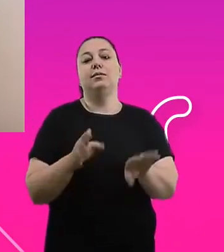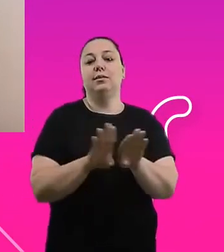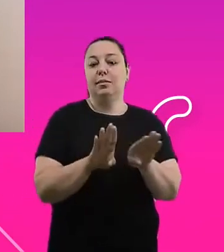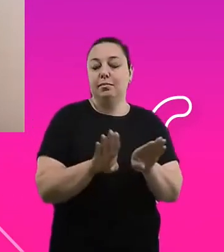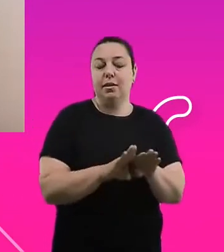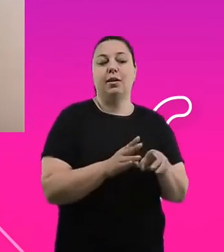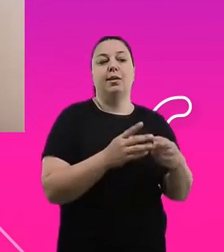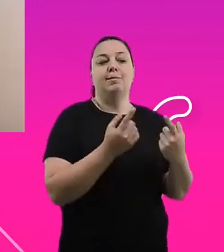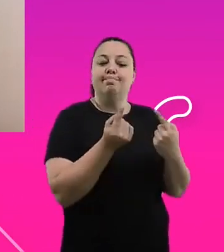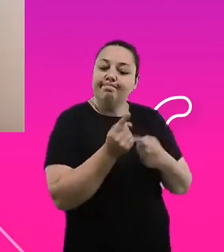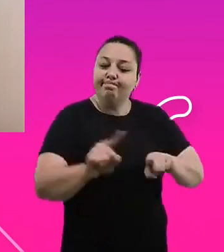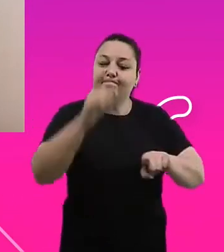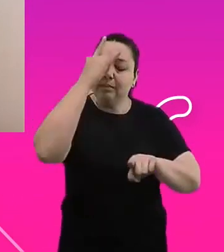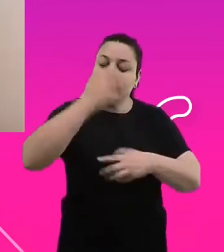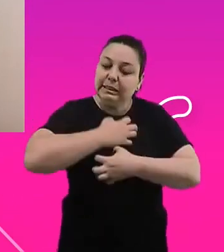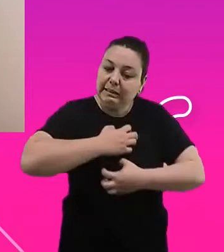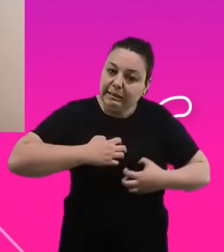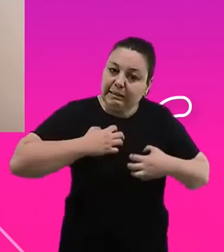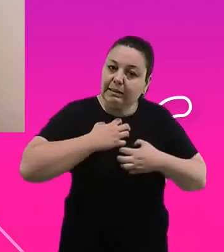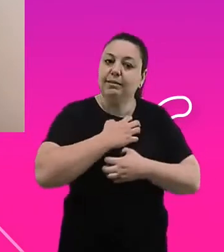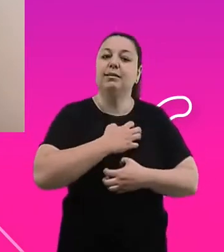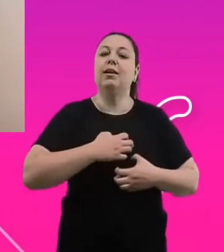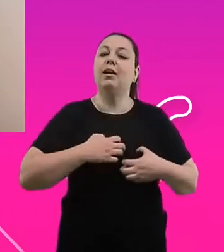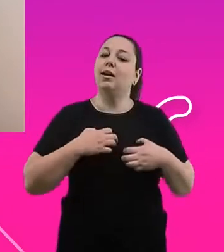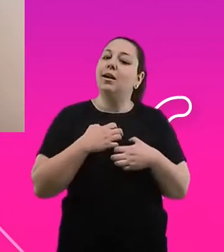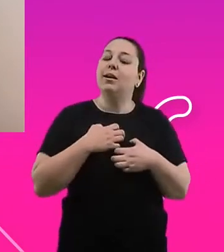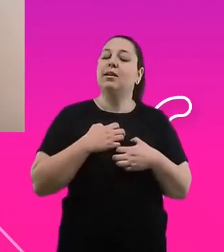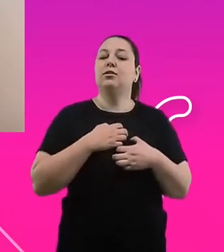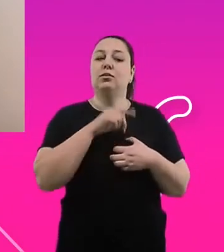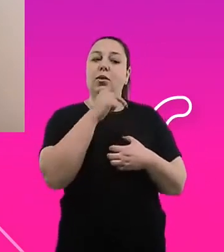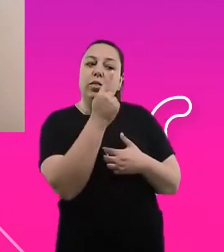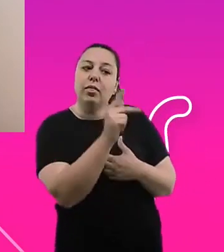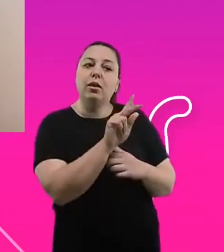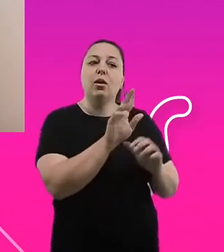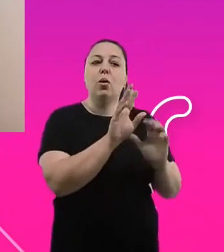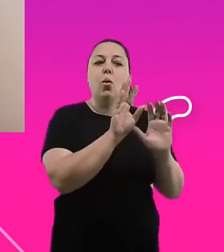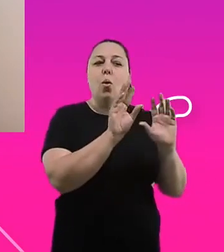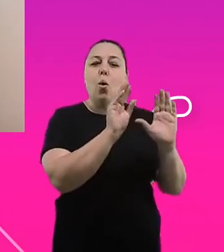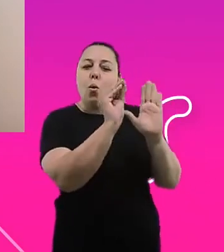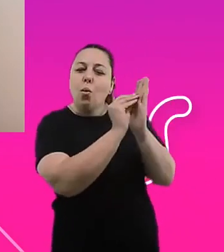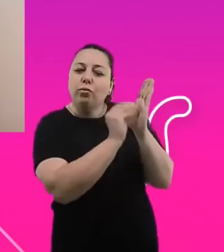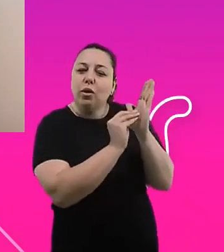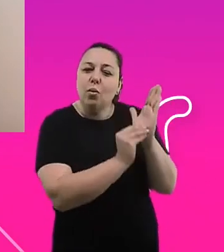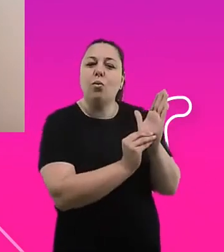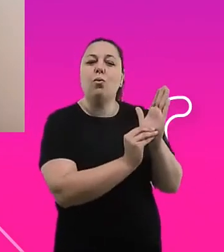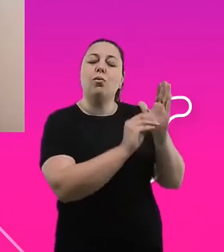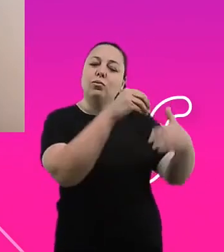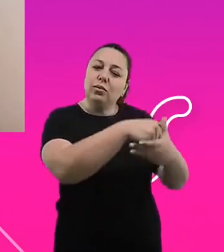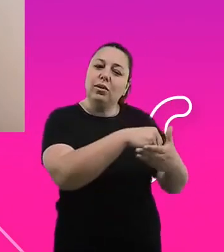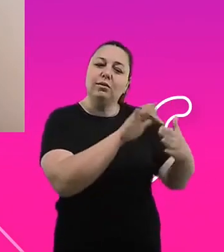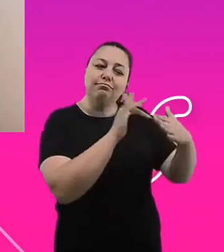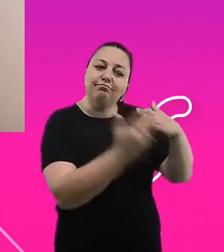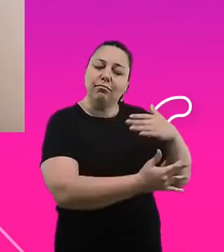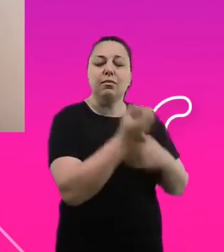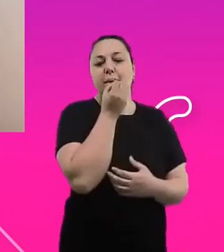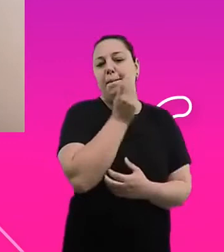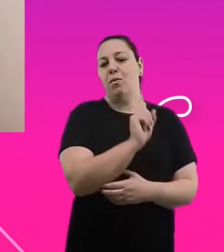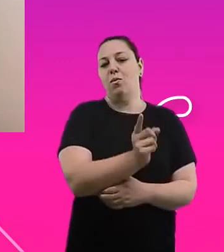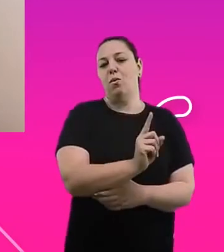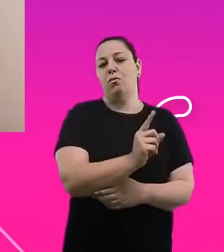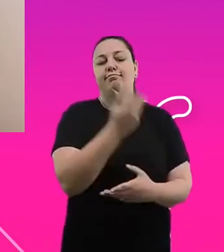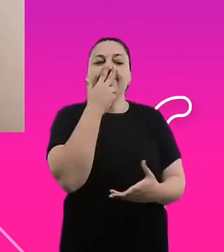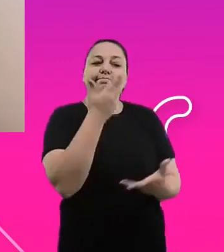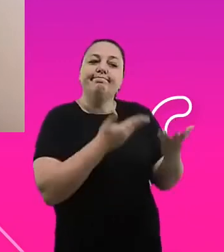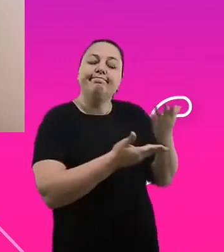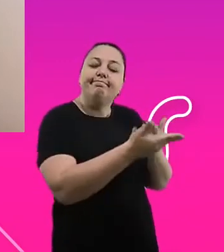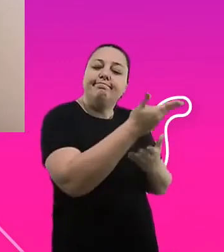um pouco ansiosas. Não tá bacana, sabe? Mas a gente precisa trazer para a luz com o nome que é. Essas coisas que estão obscuras,